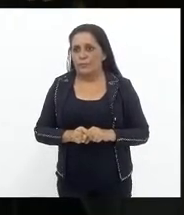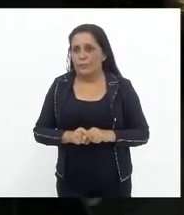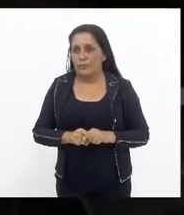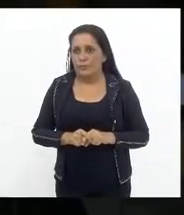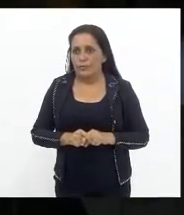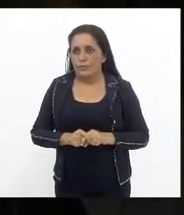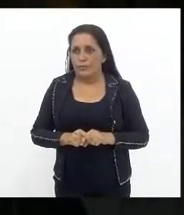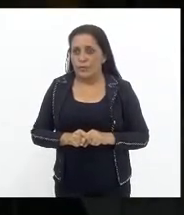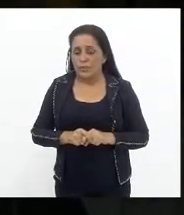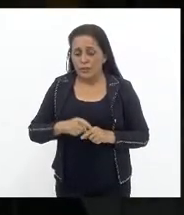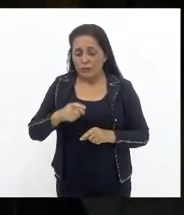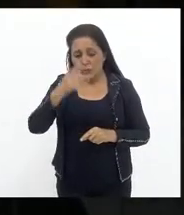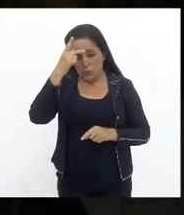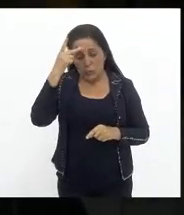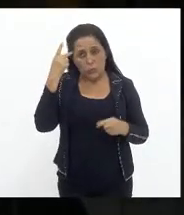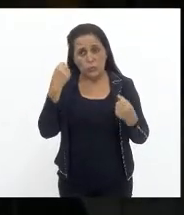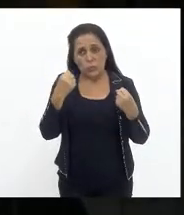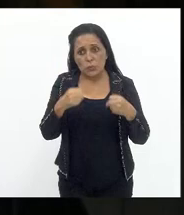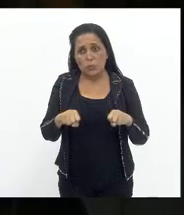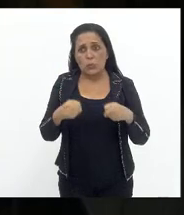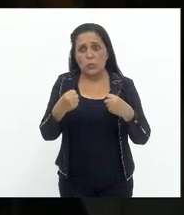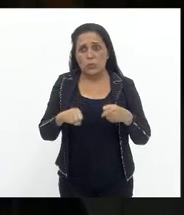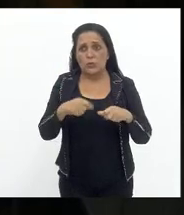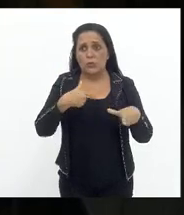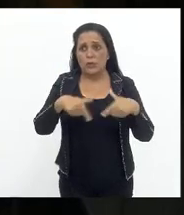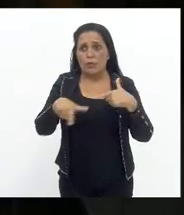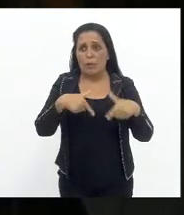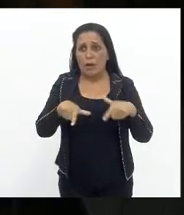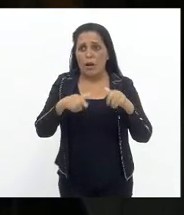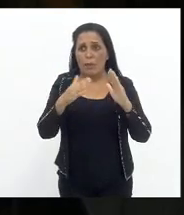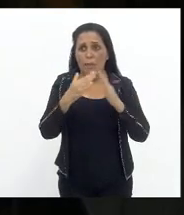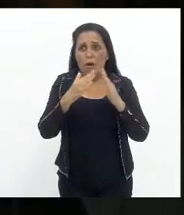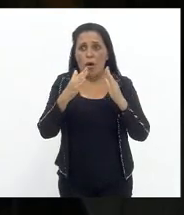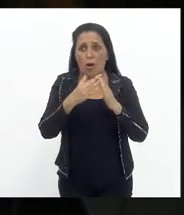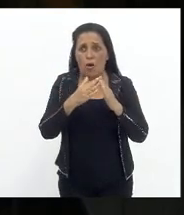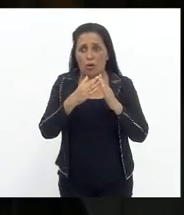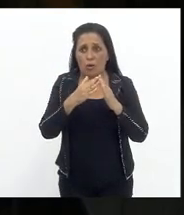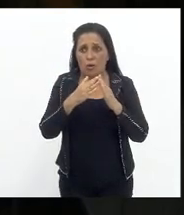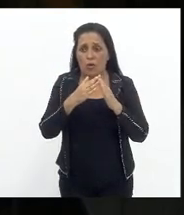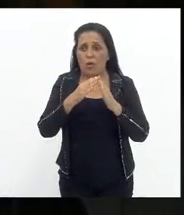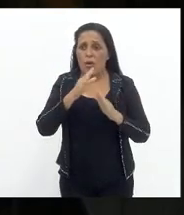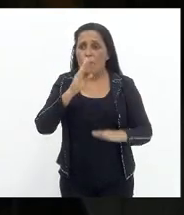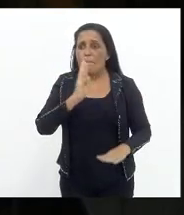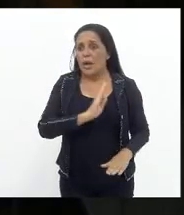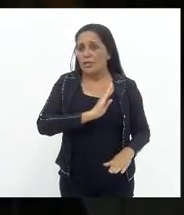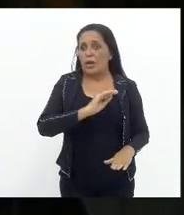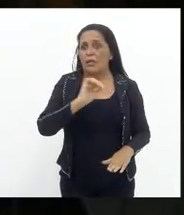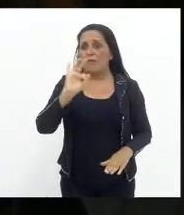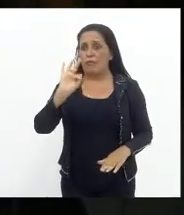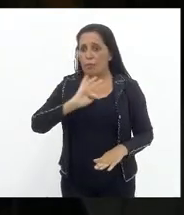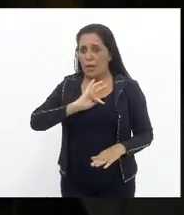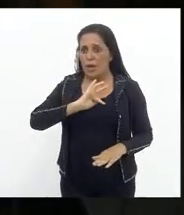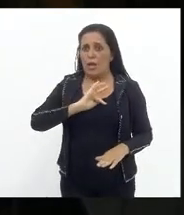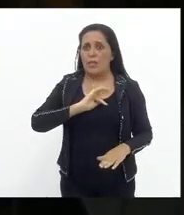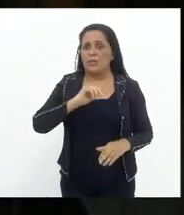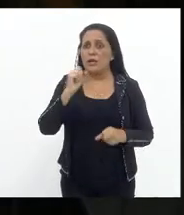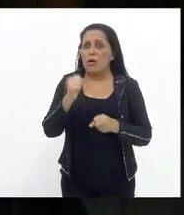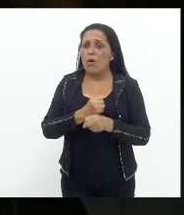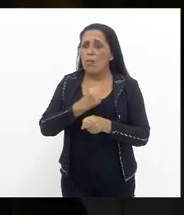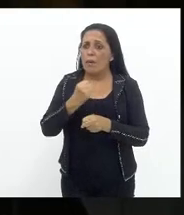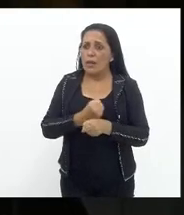os prestadores de serviço que moram na nossa Baixada Fluminense,